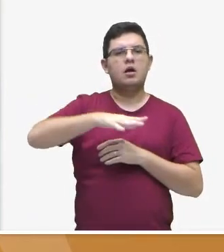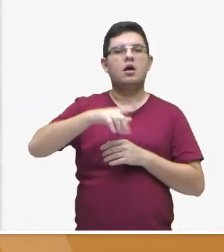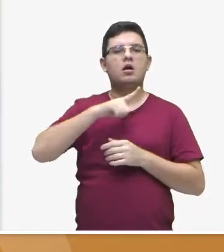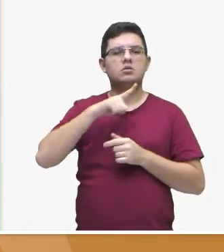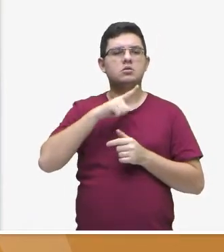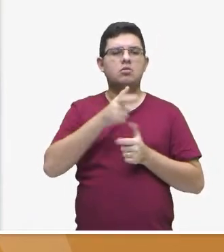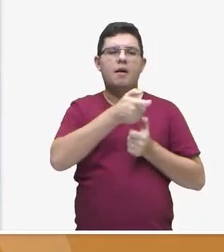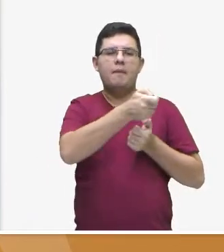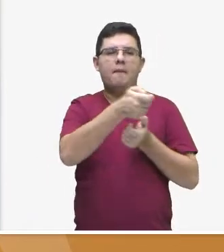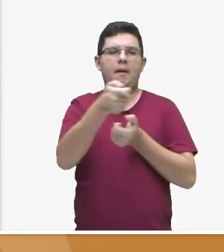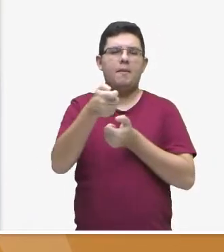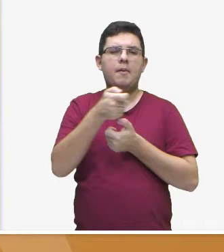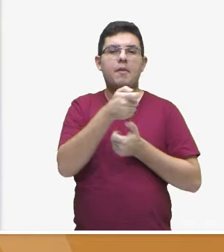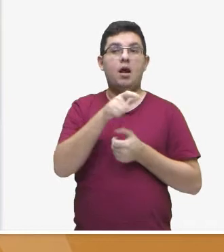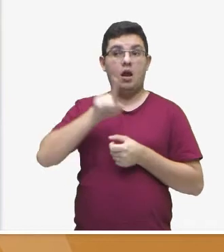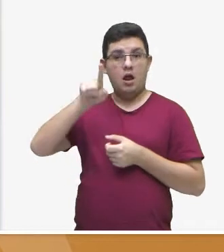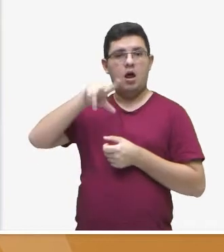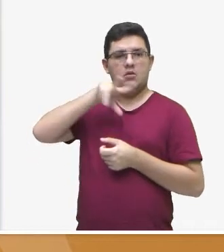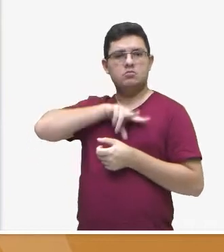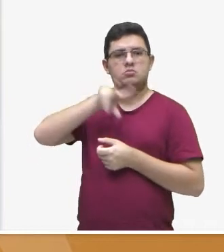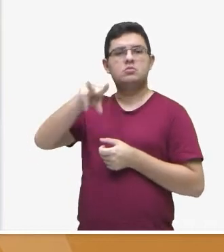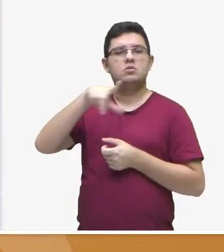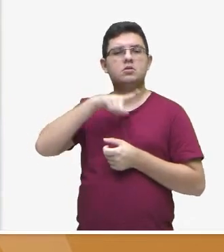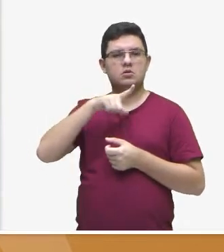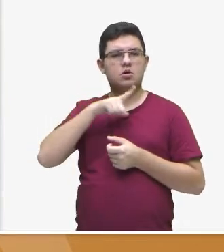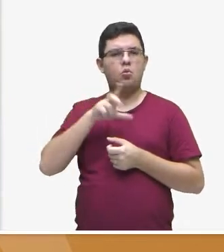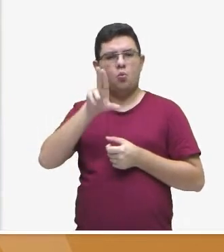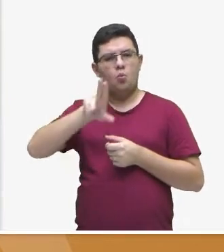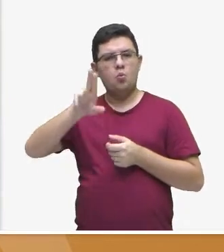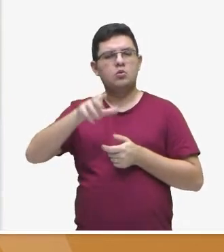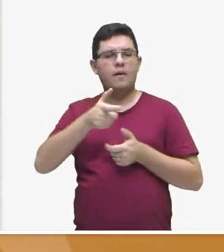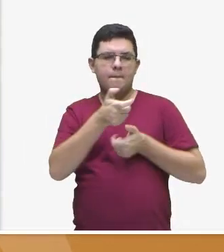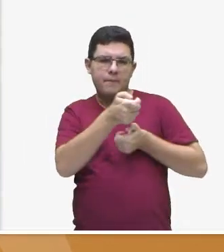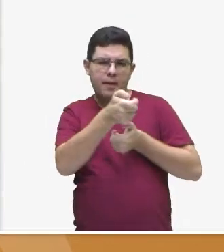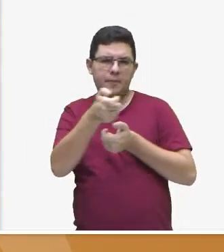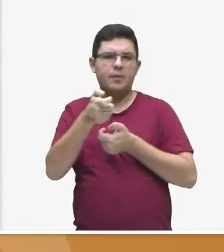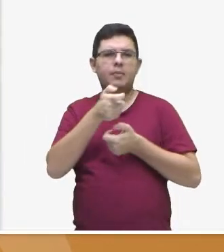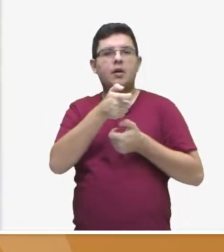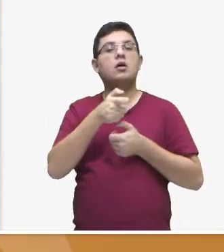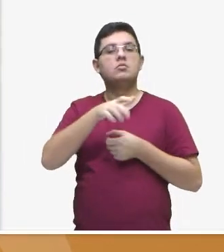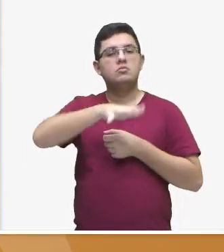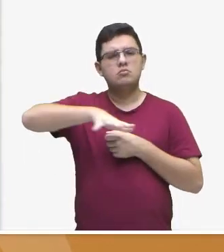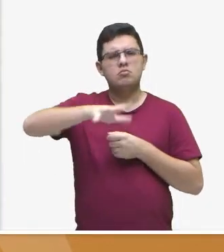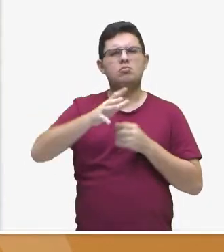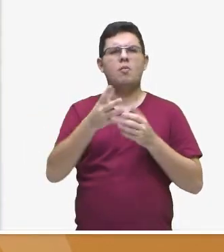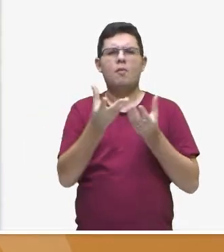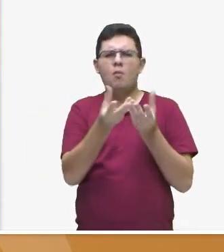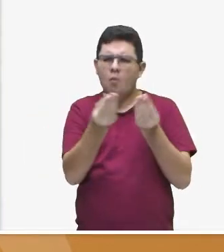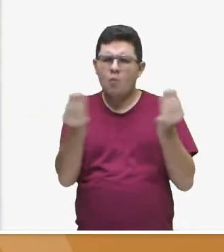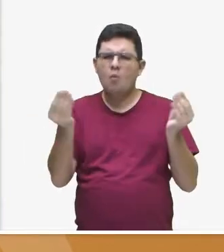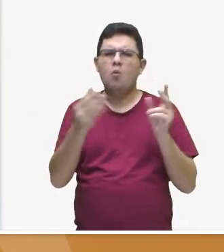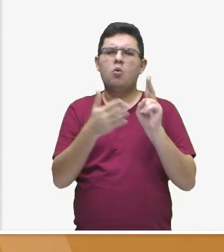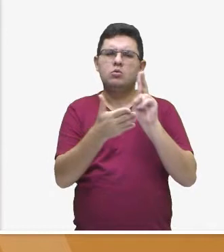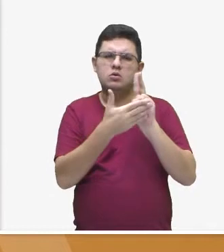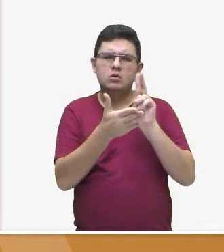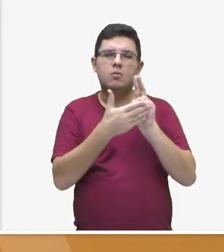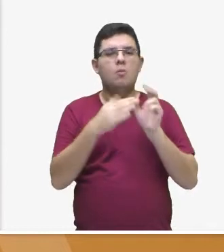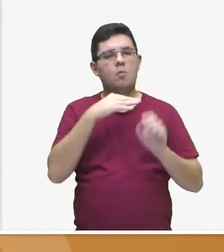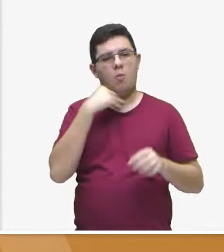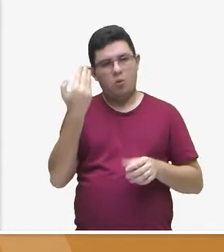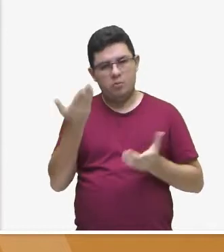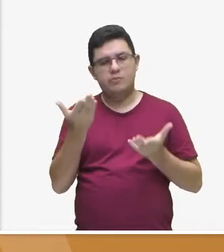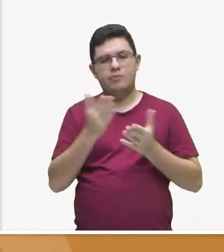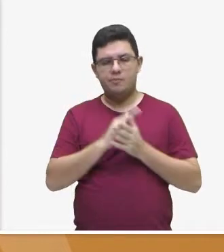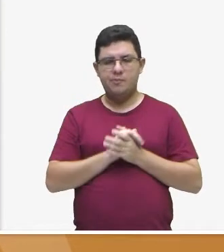os europeus dominavam, né, a técnica da arma de fogo, conheciam a pólvora, e os